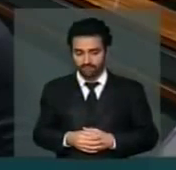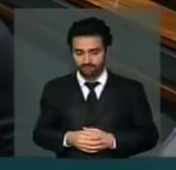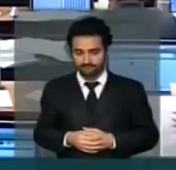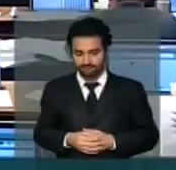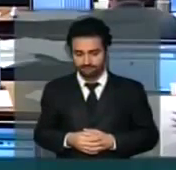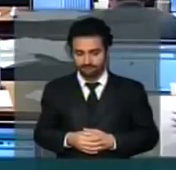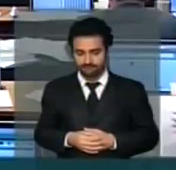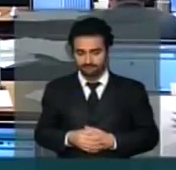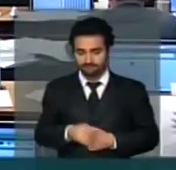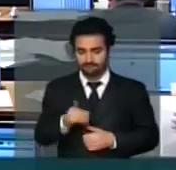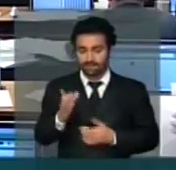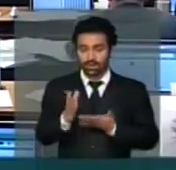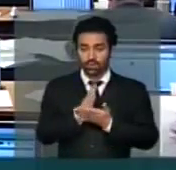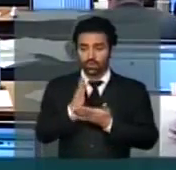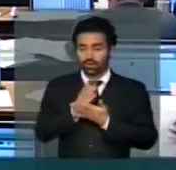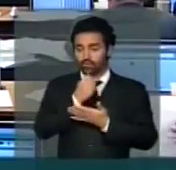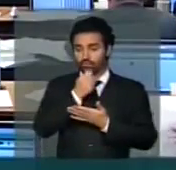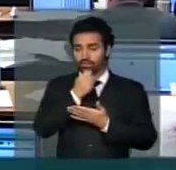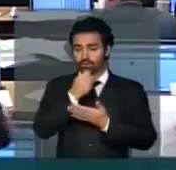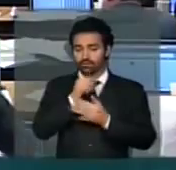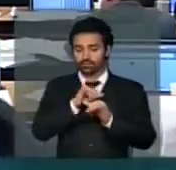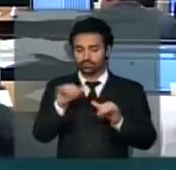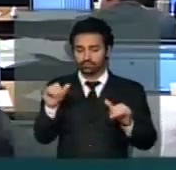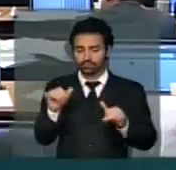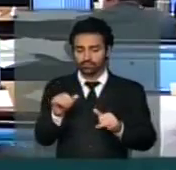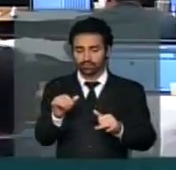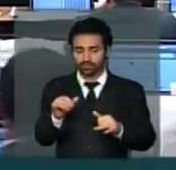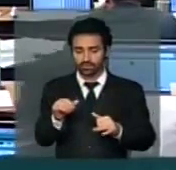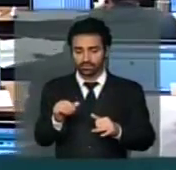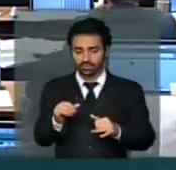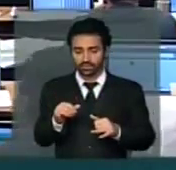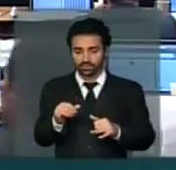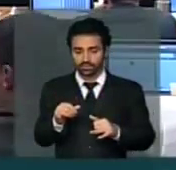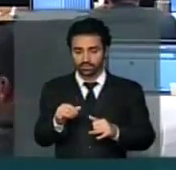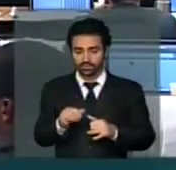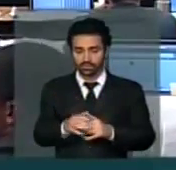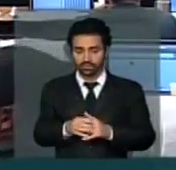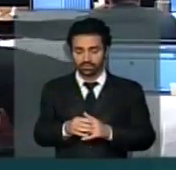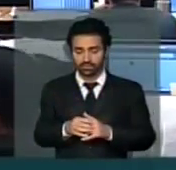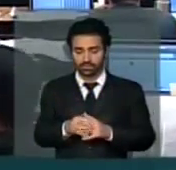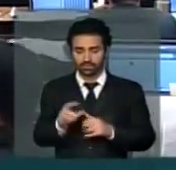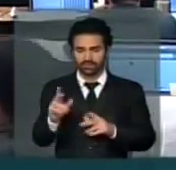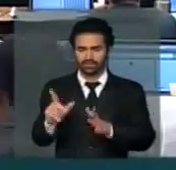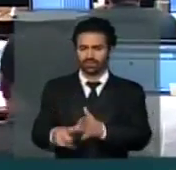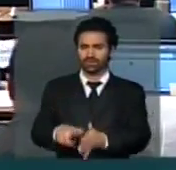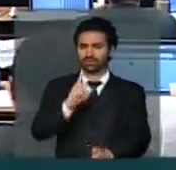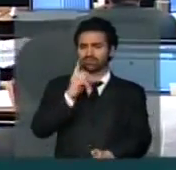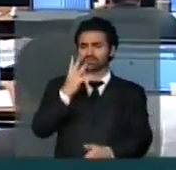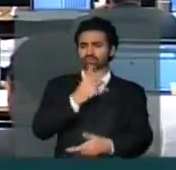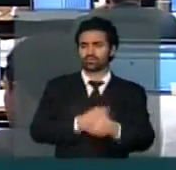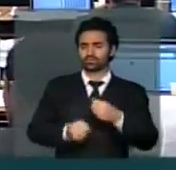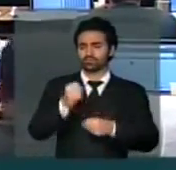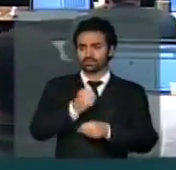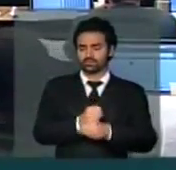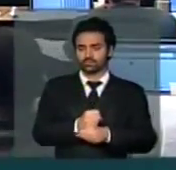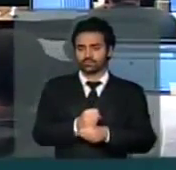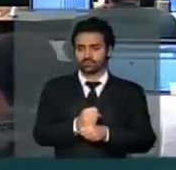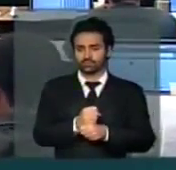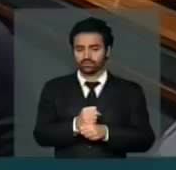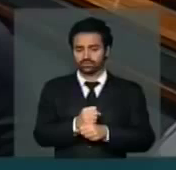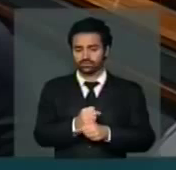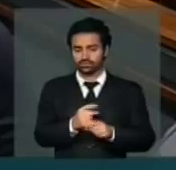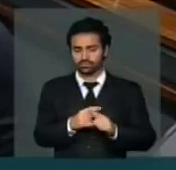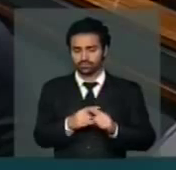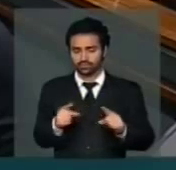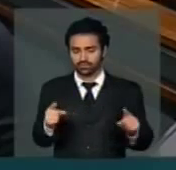Não foi publicado? Fala no microfone, por favor, presidente. Próximo a 2010? Isso é muito anterior, 4 anos. Mas foi patrocinado